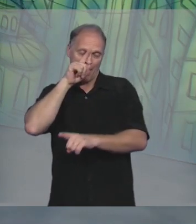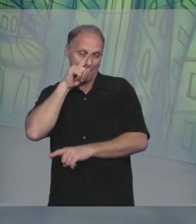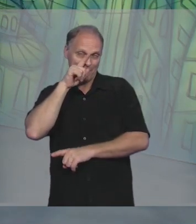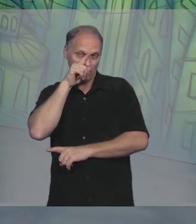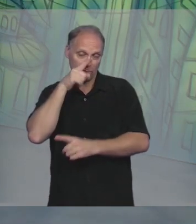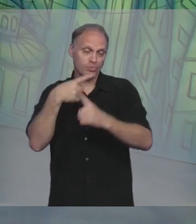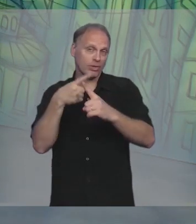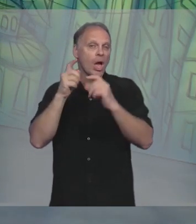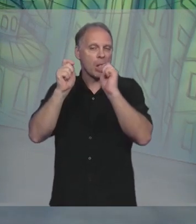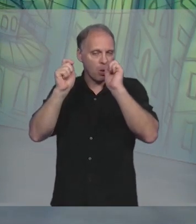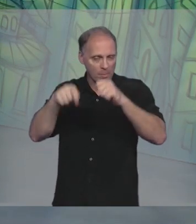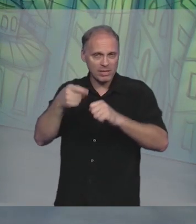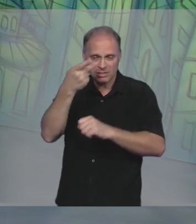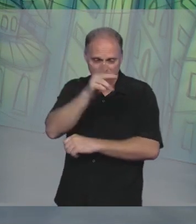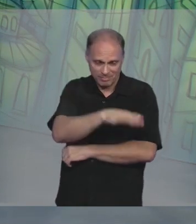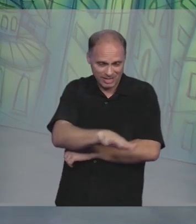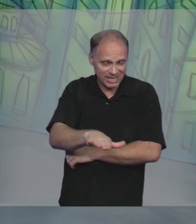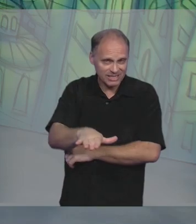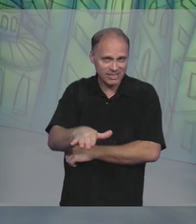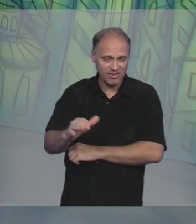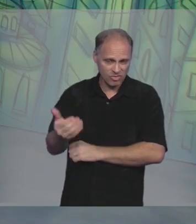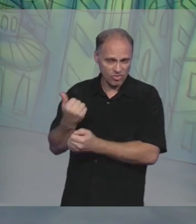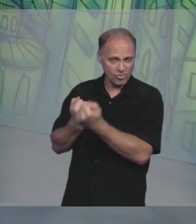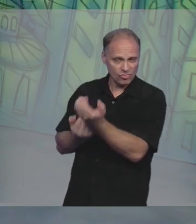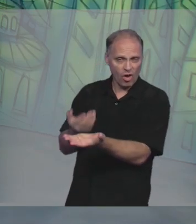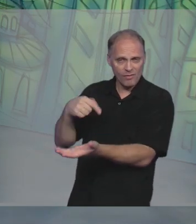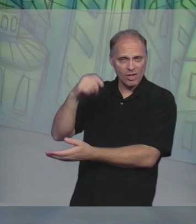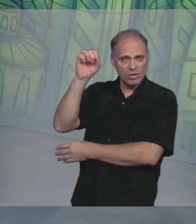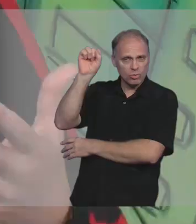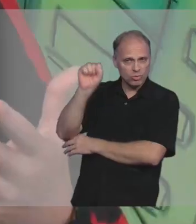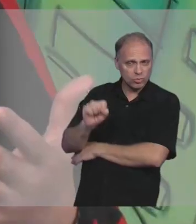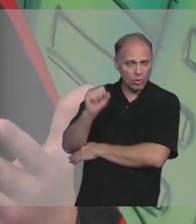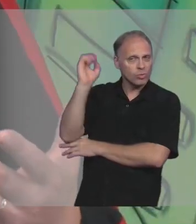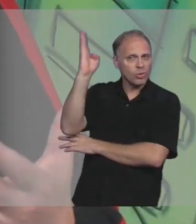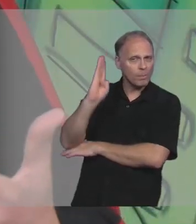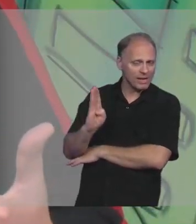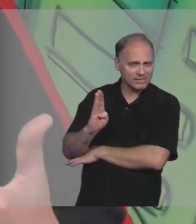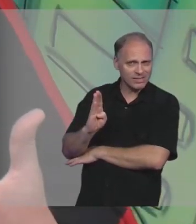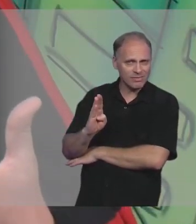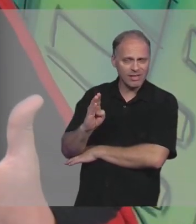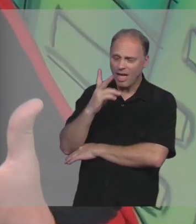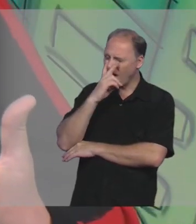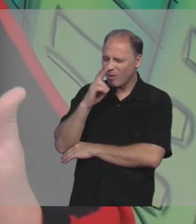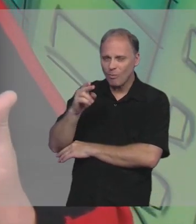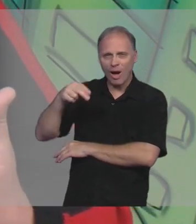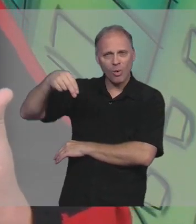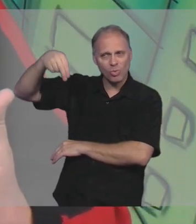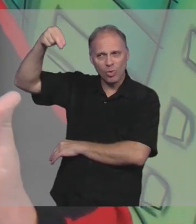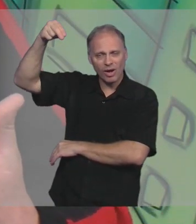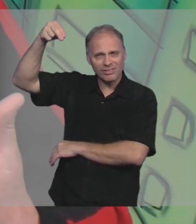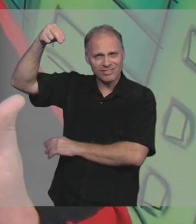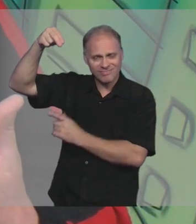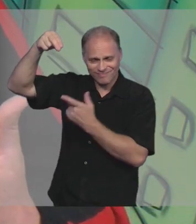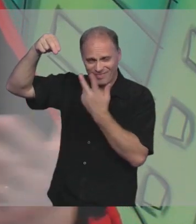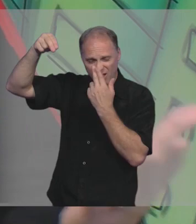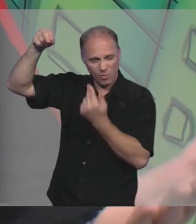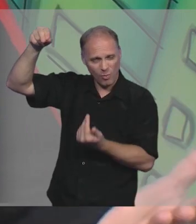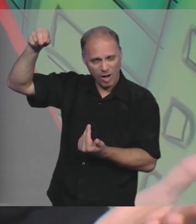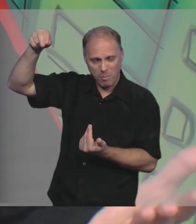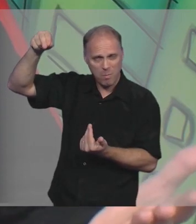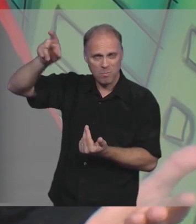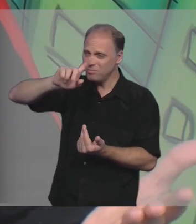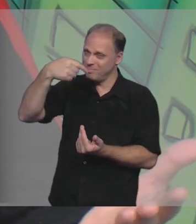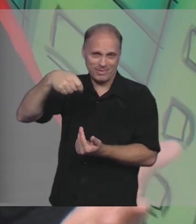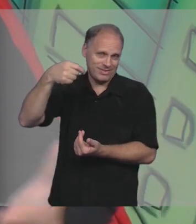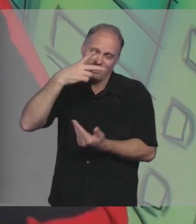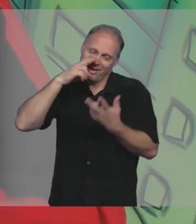a competência para uma criança e para um adolescente aqui no sul do Brasil, ela precisa ser igual ao do norte e nordeste? Tá? Não